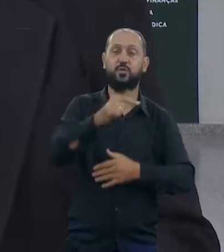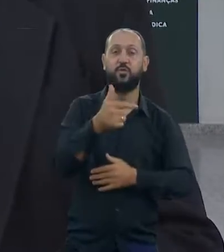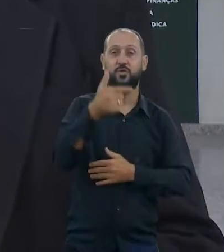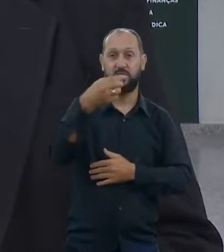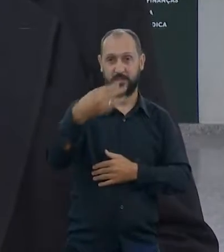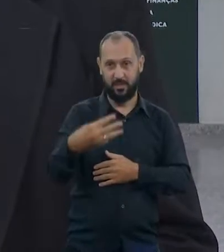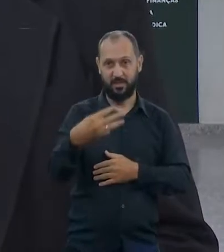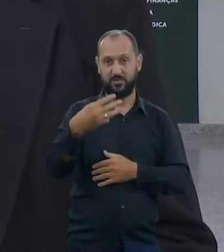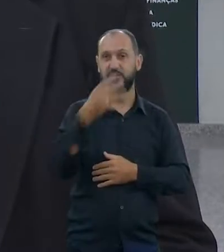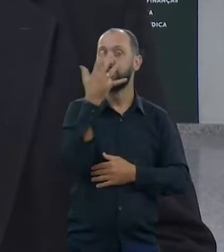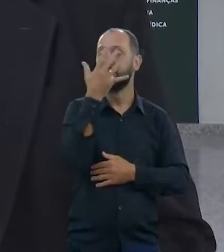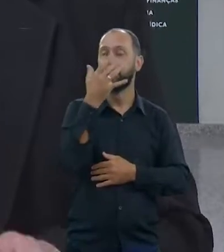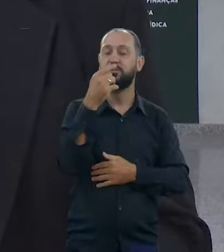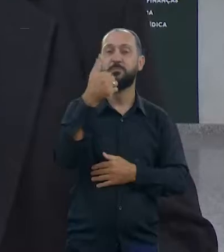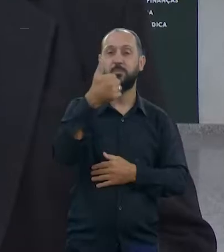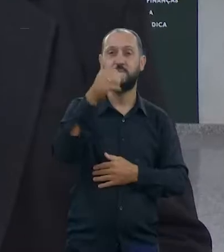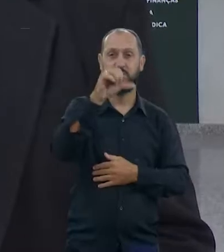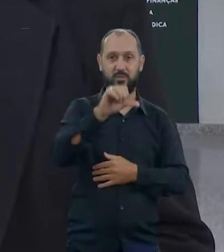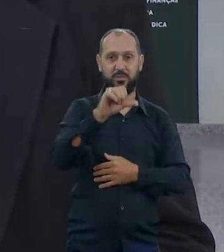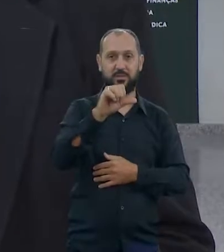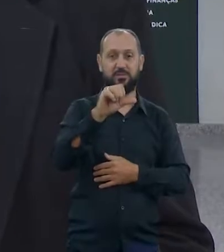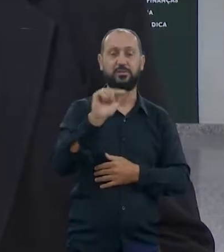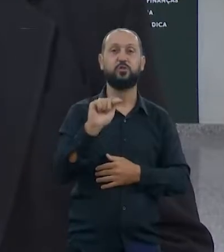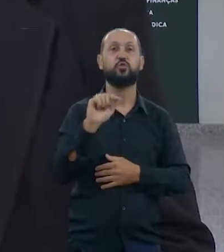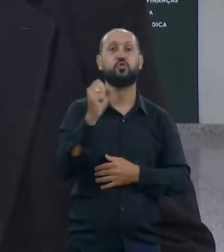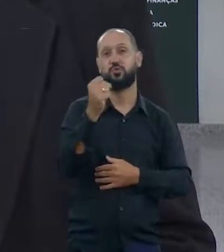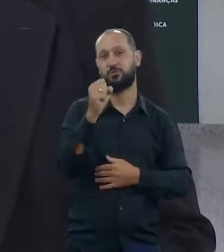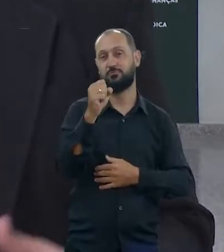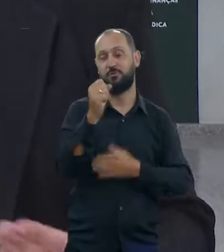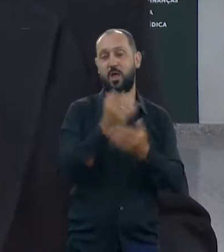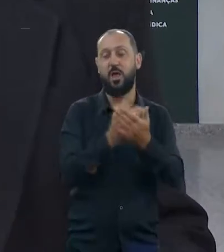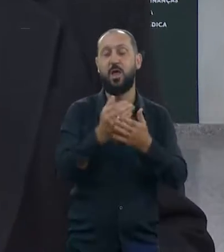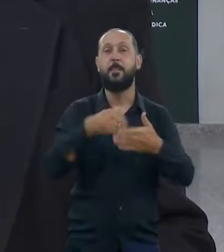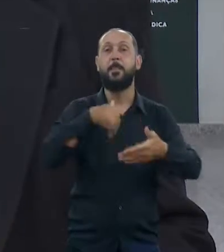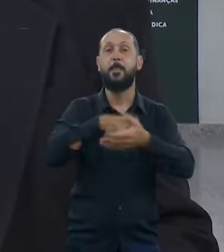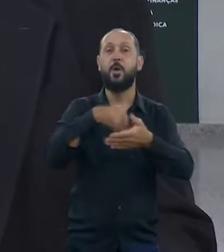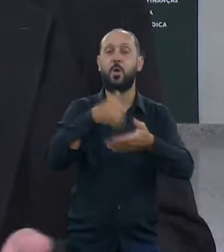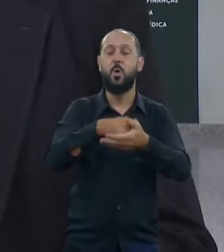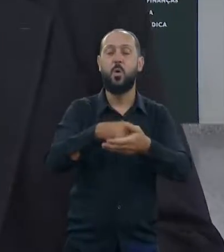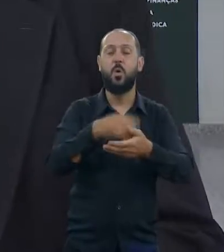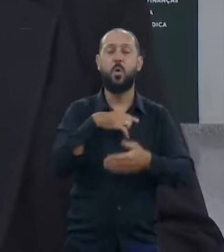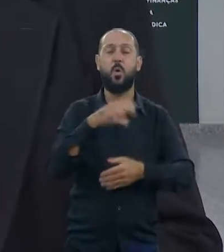em 23 de fevereiro de 1978, na